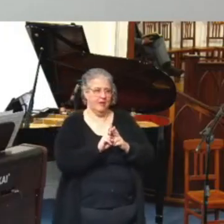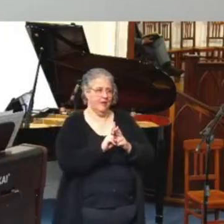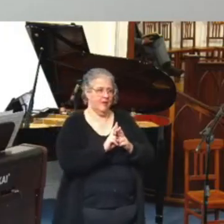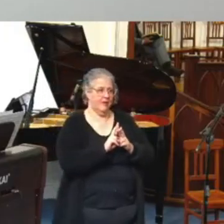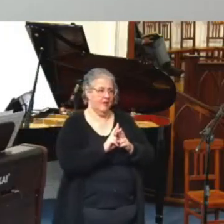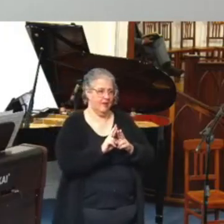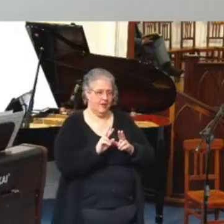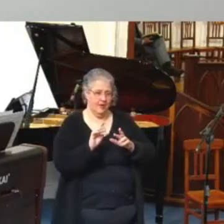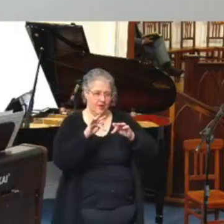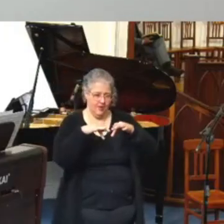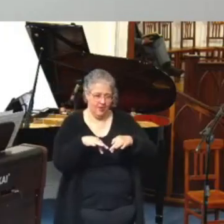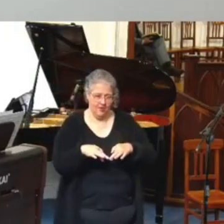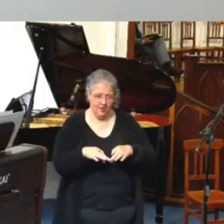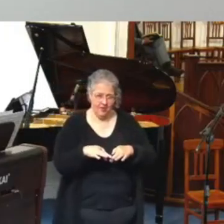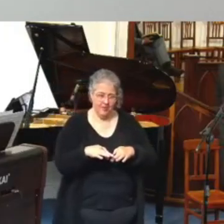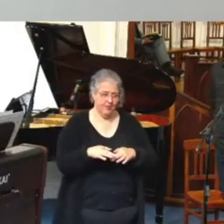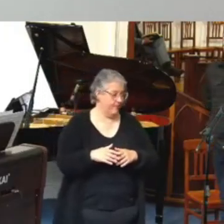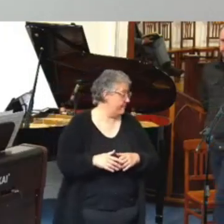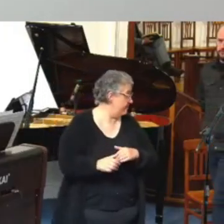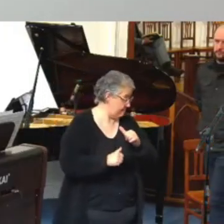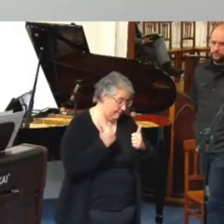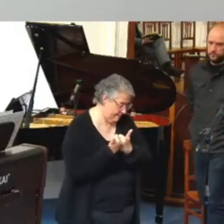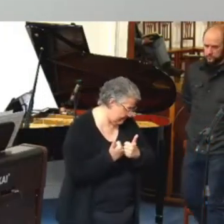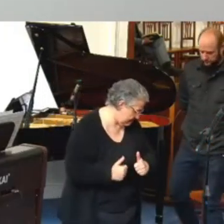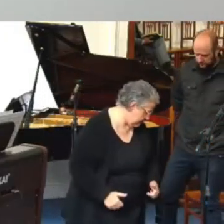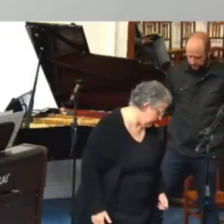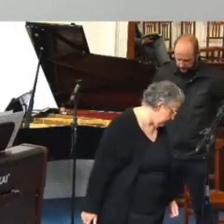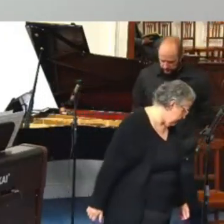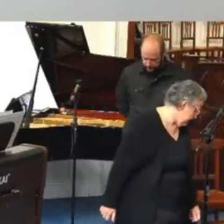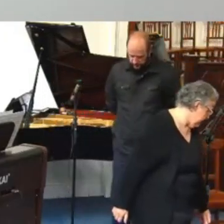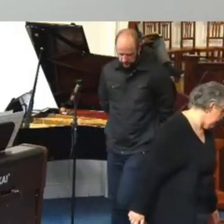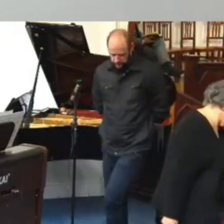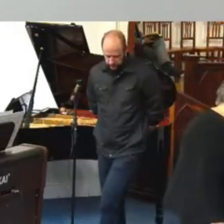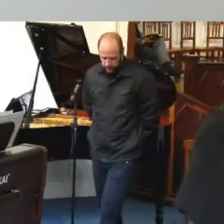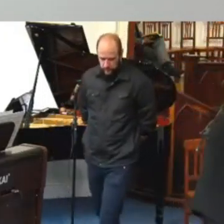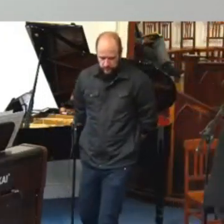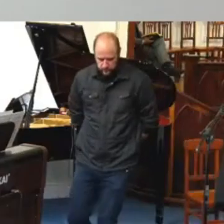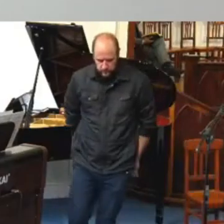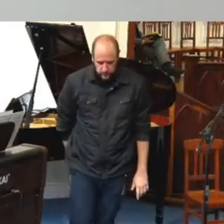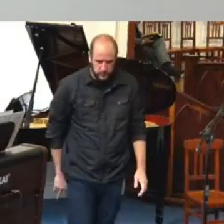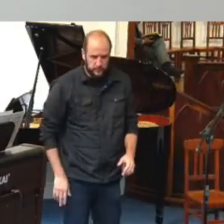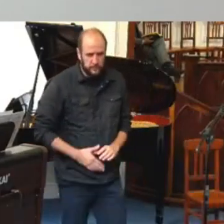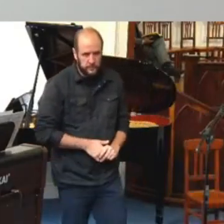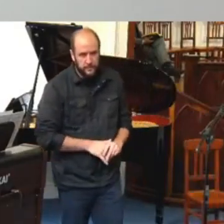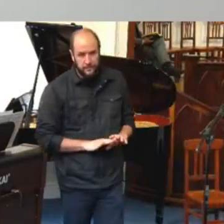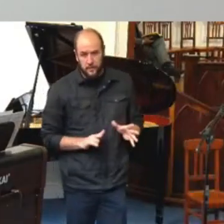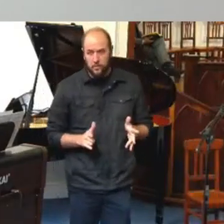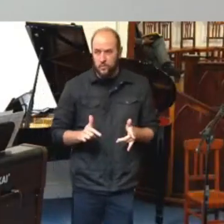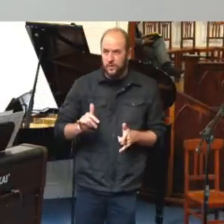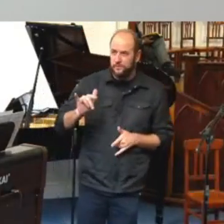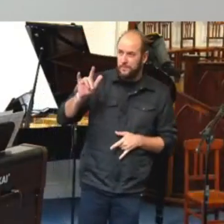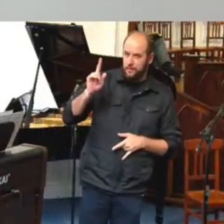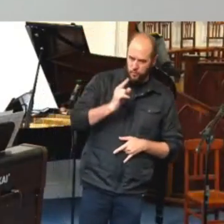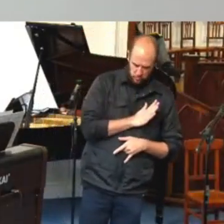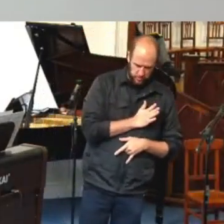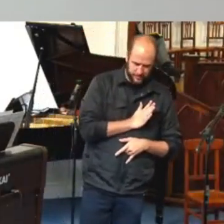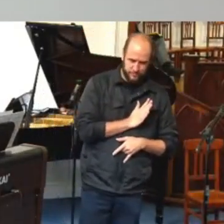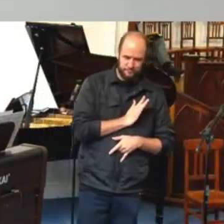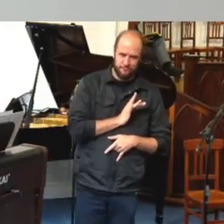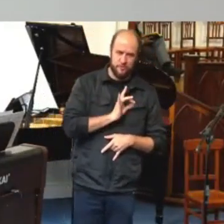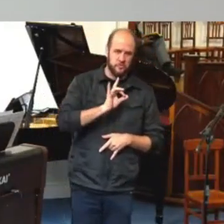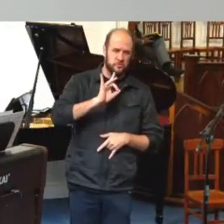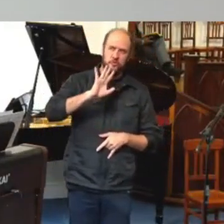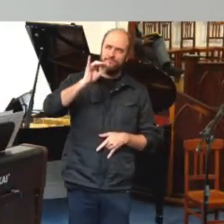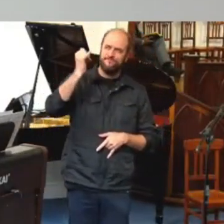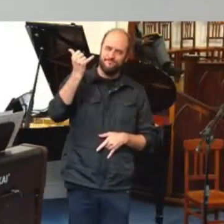neste coração pudesse reinar apenas a voz do Senhor. O